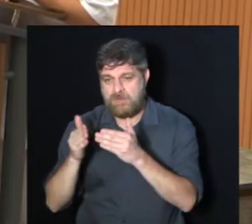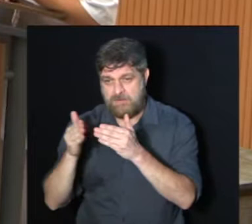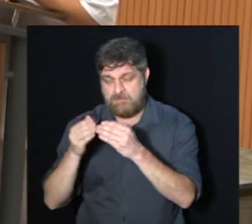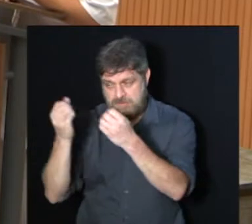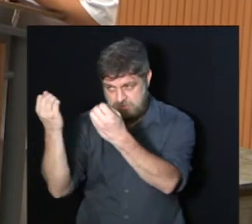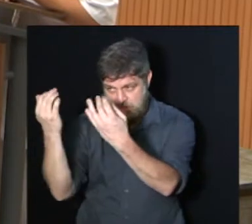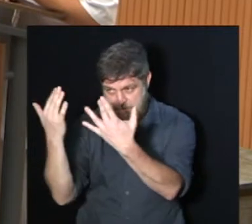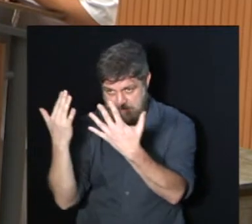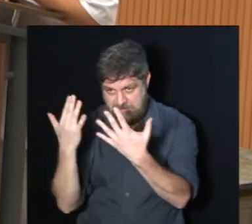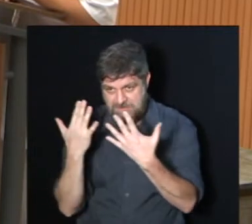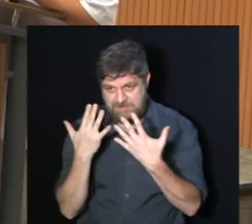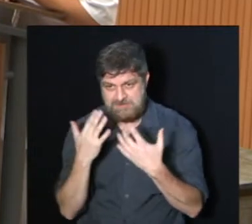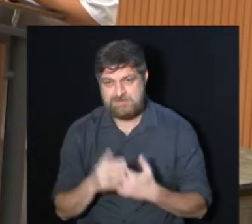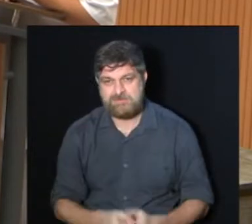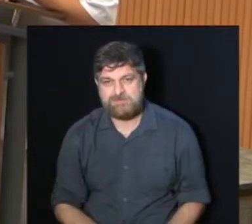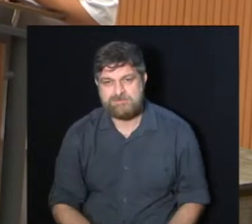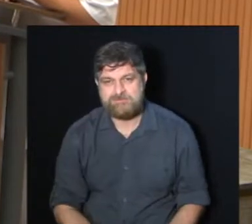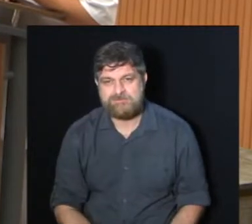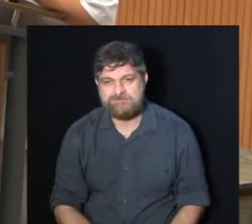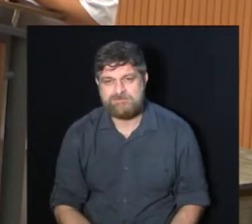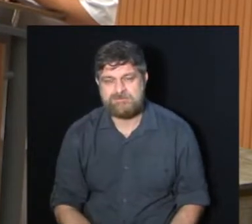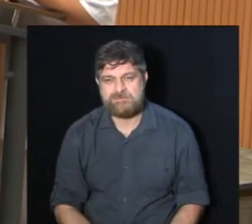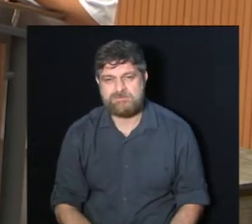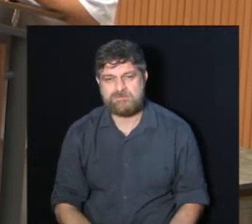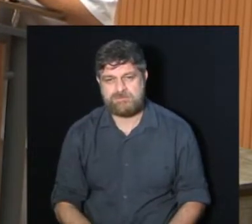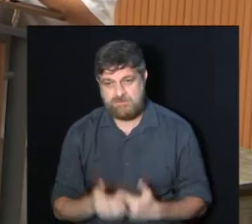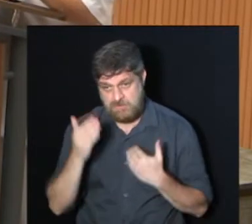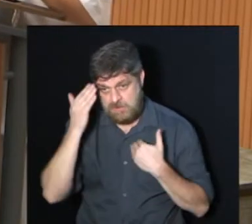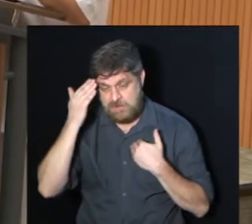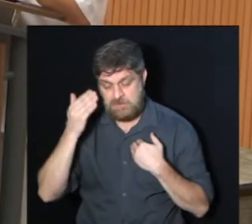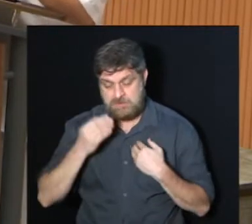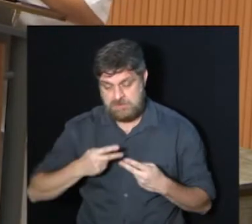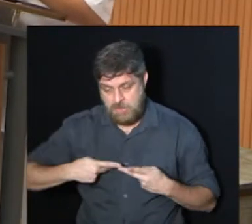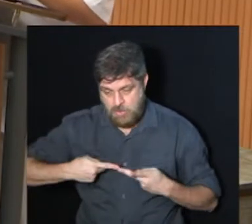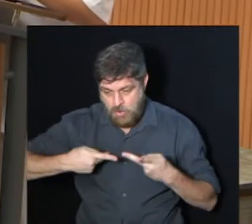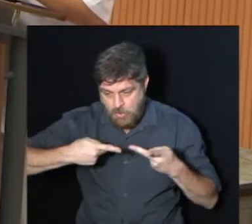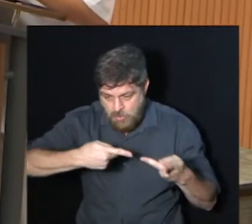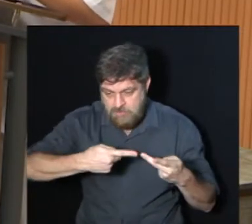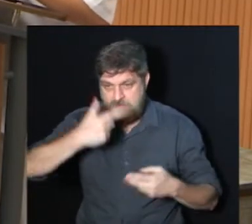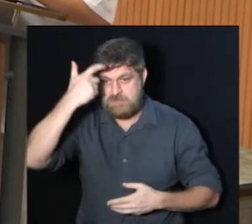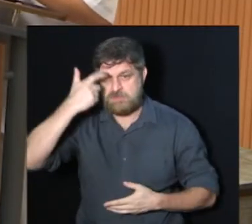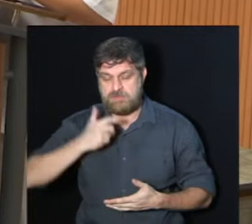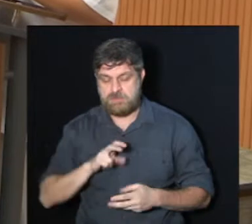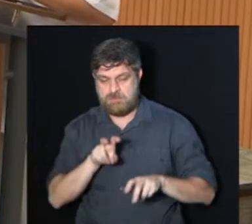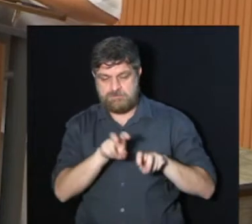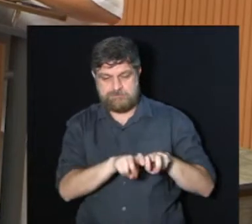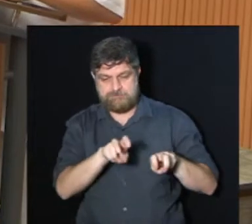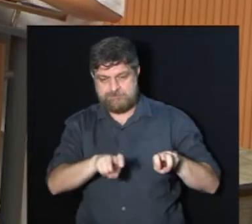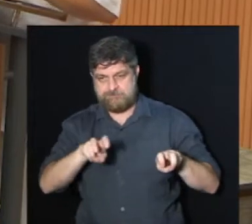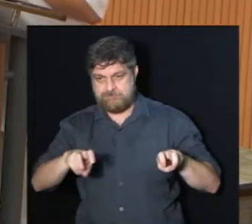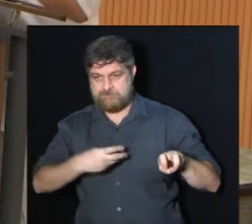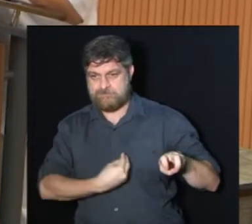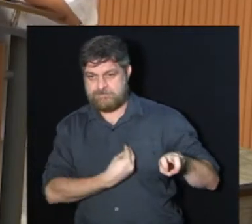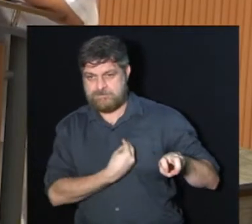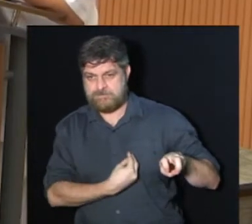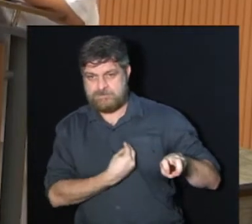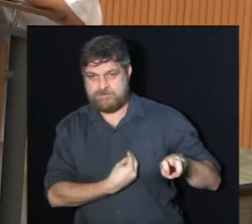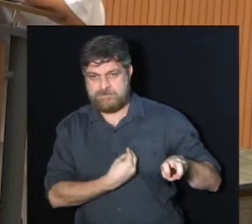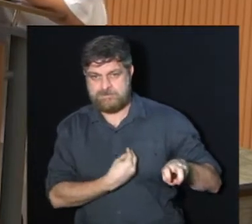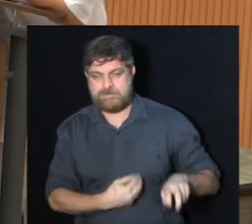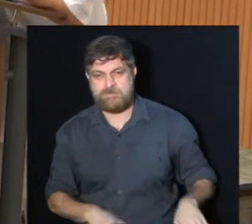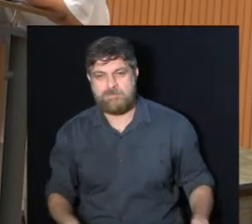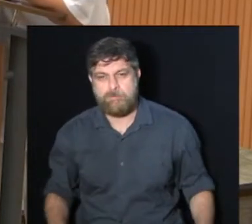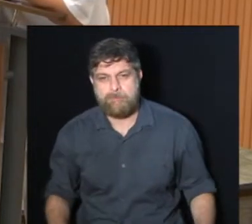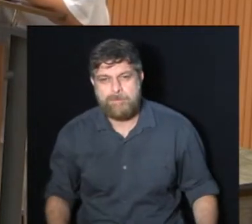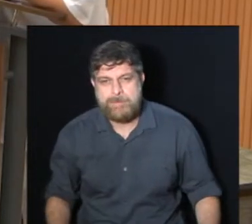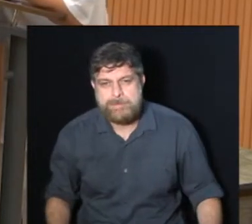e agradecer pelo convite e pela oportunidade de estar numa mesa dessa tamanha